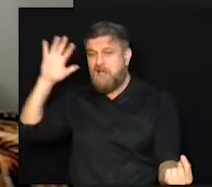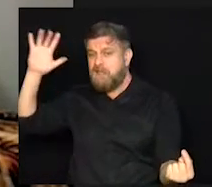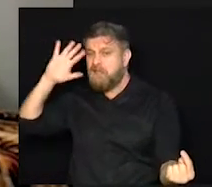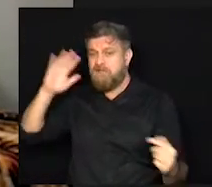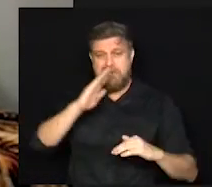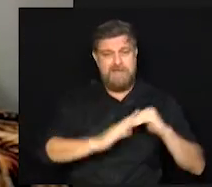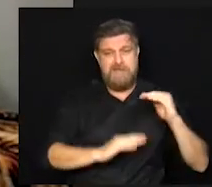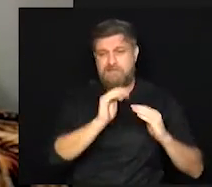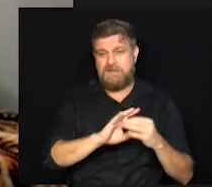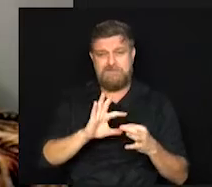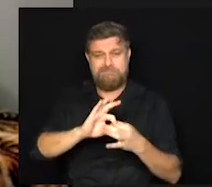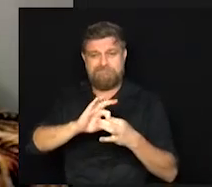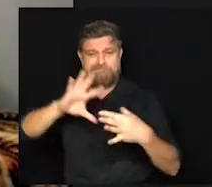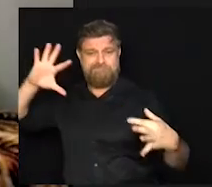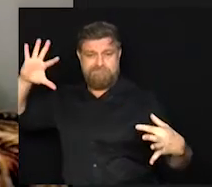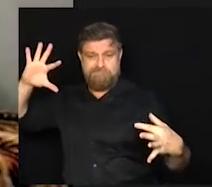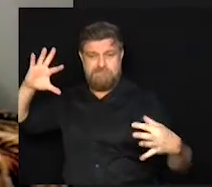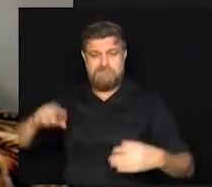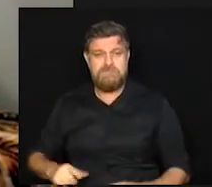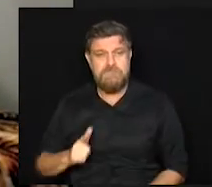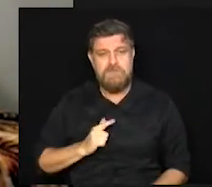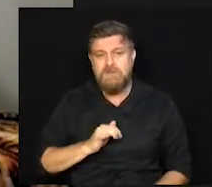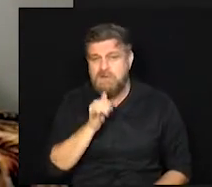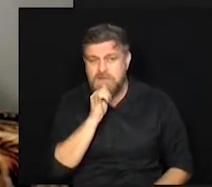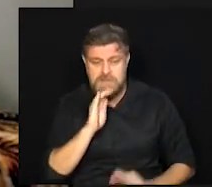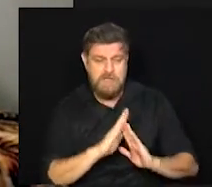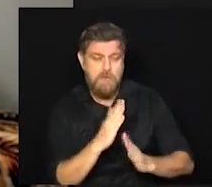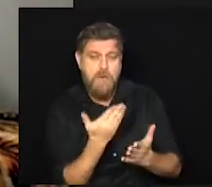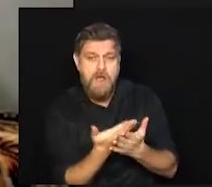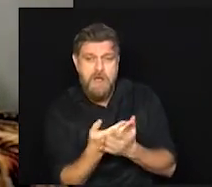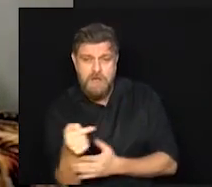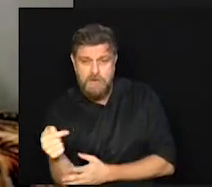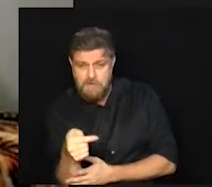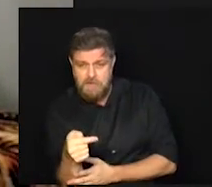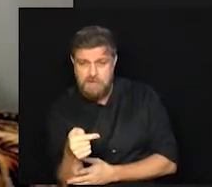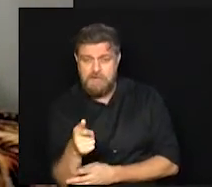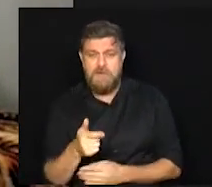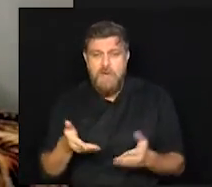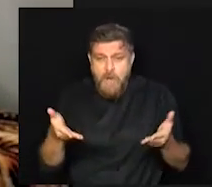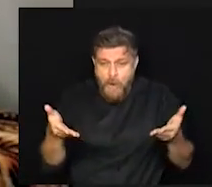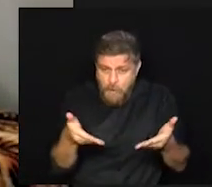vamos colocar como exemplo a escola. Se você tem hoje